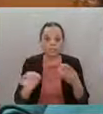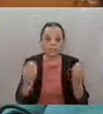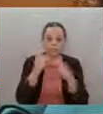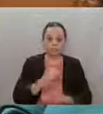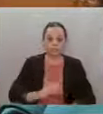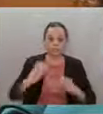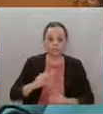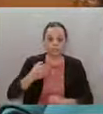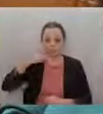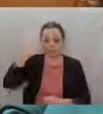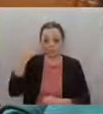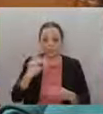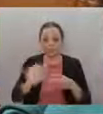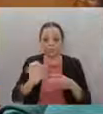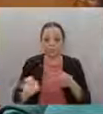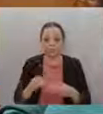podíamos ter esse detalhe. Obrigada.